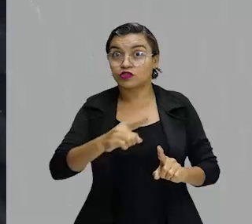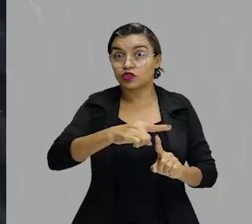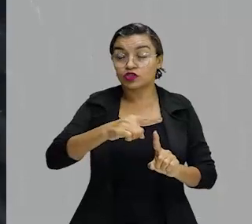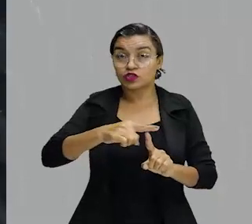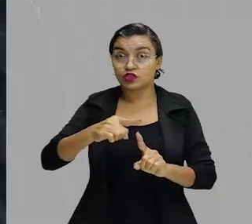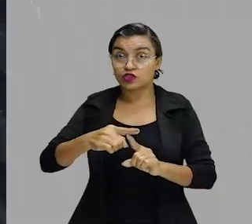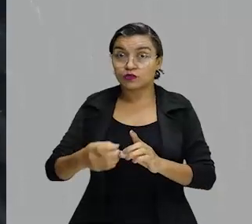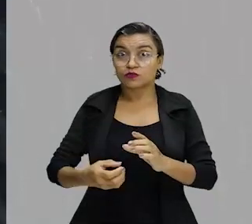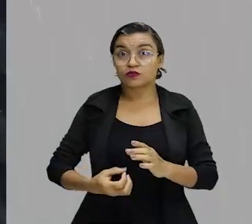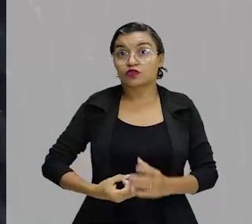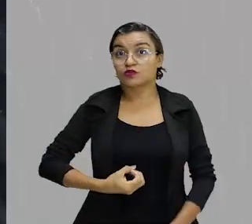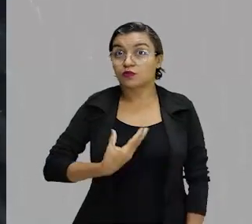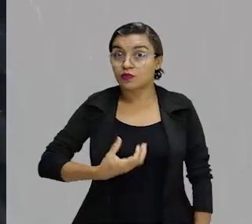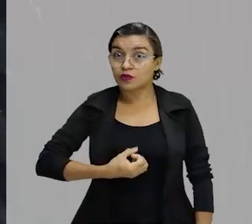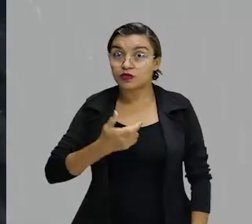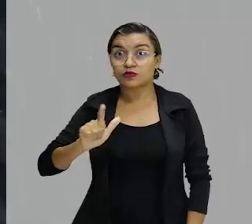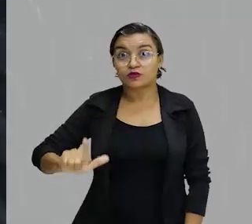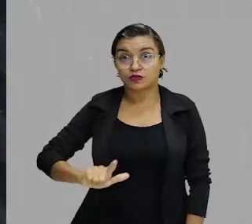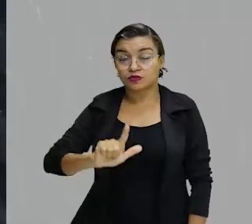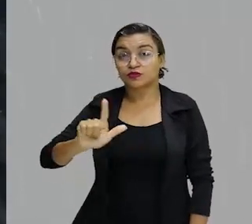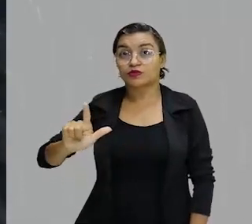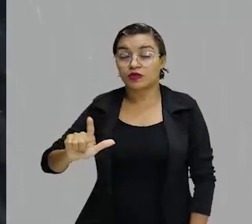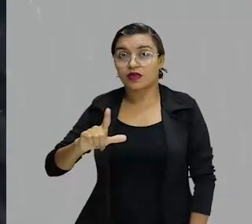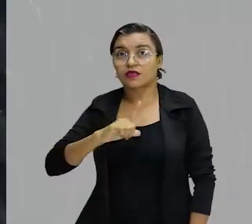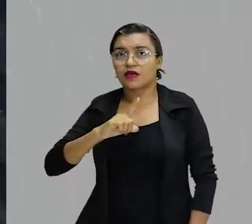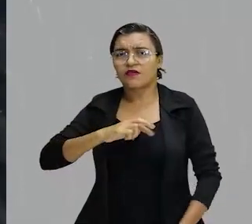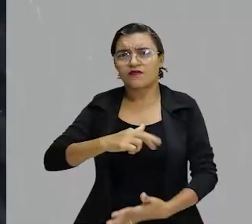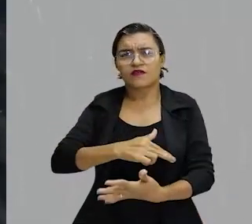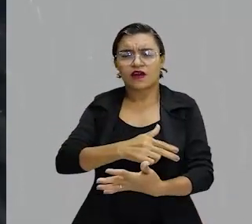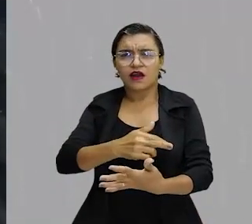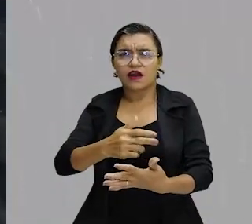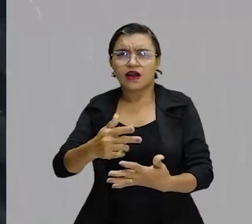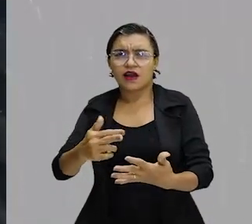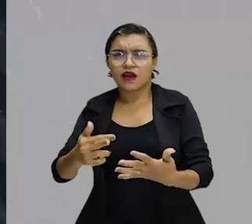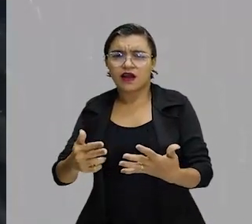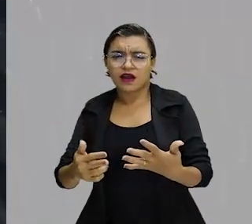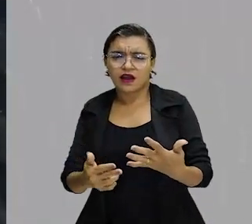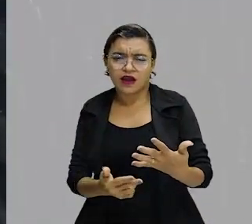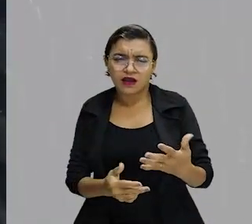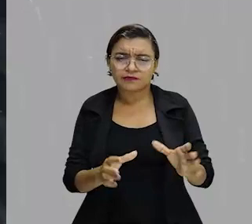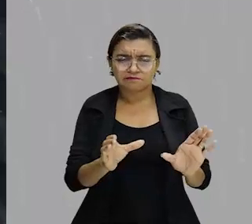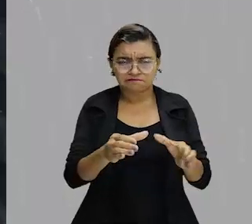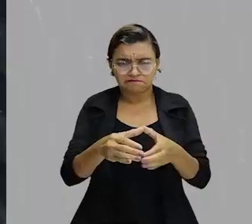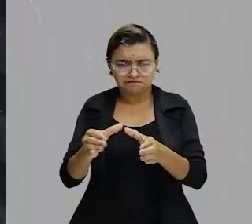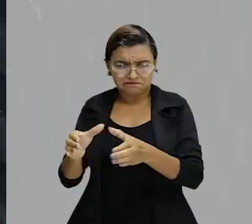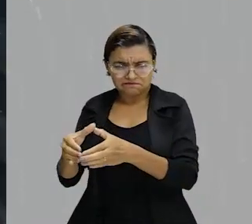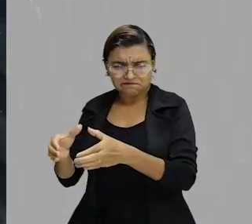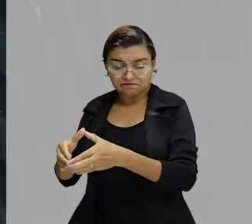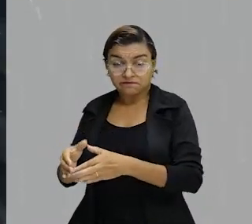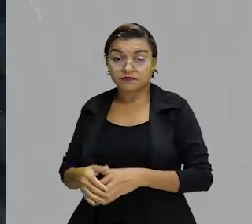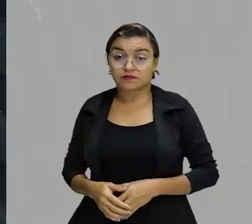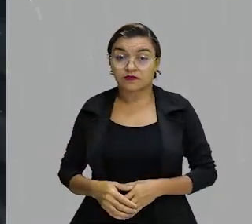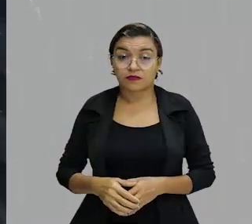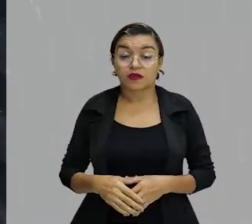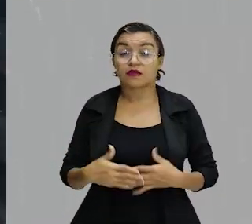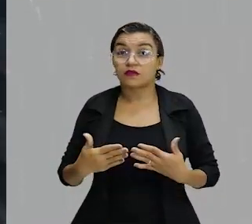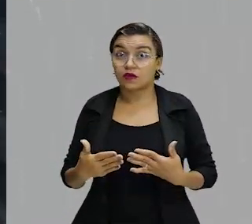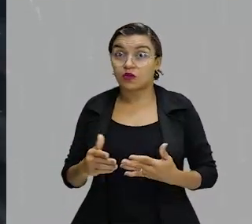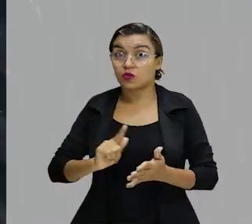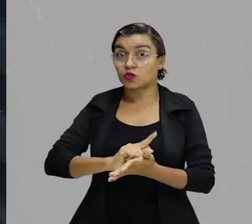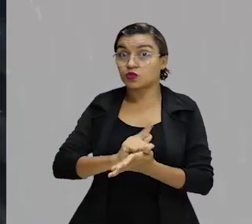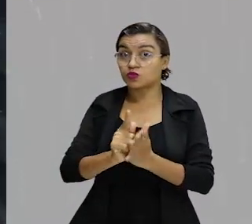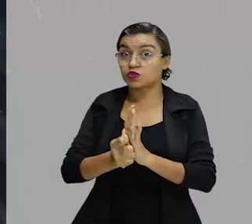literárias, diferentes tipos e tem várias classificações. Tá? Em resumo, um gênero literário é um estilo